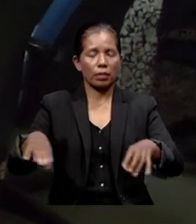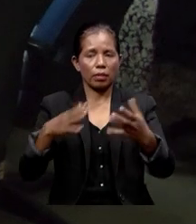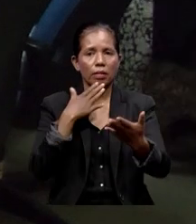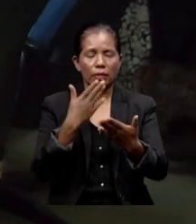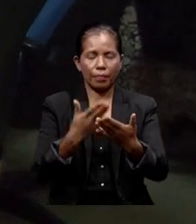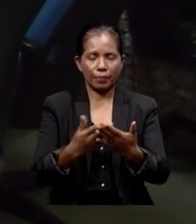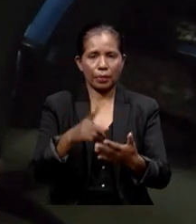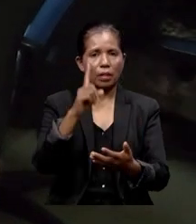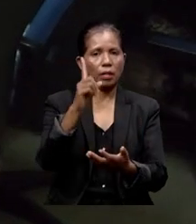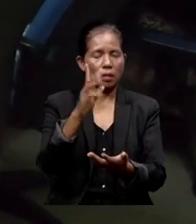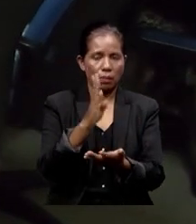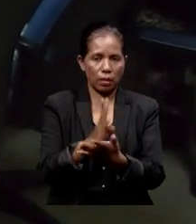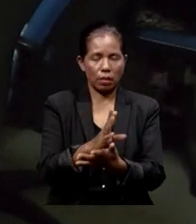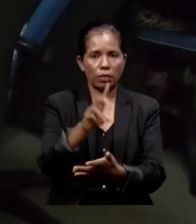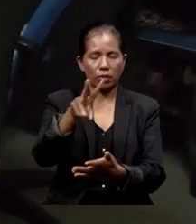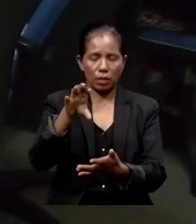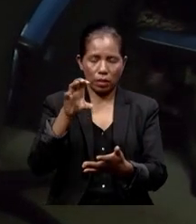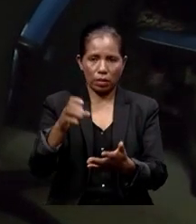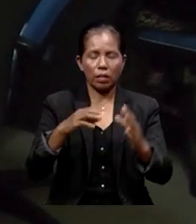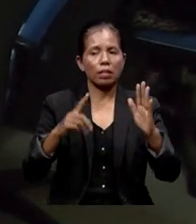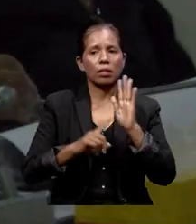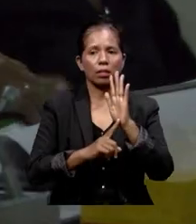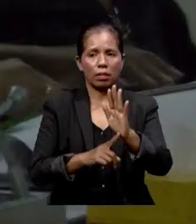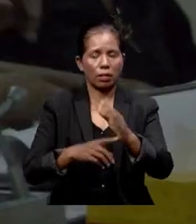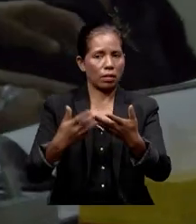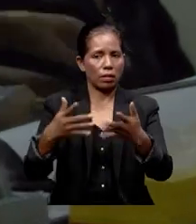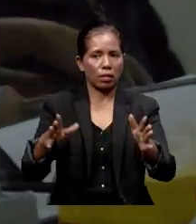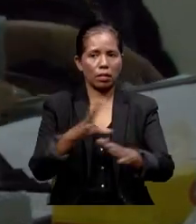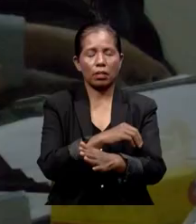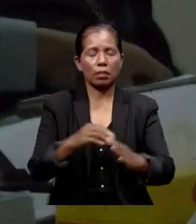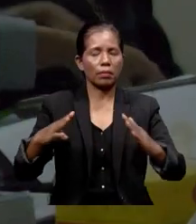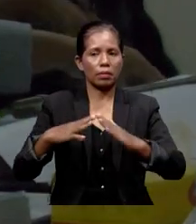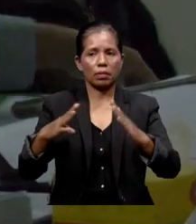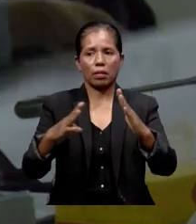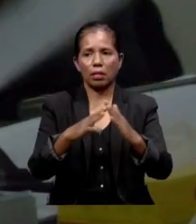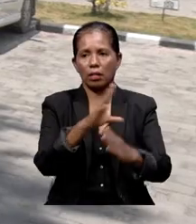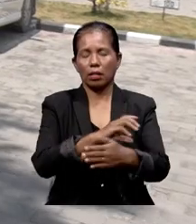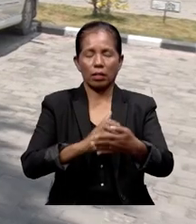tokon ida Rihun Atus Rua Resin, transferência pública Mamuk, capital menor Mamuk, no